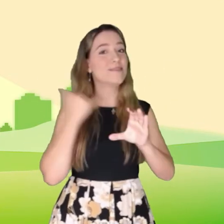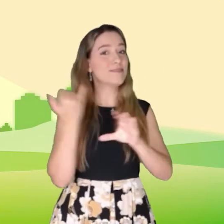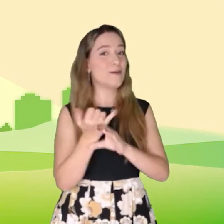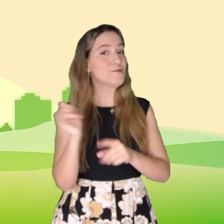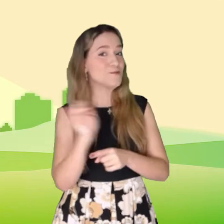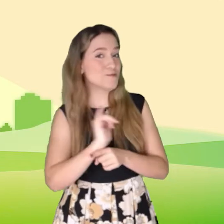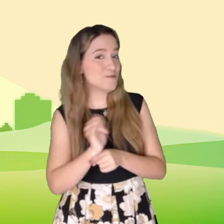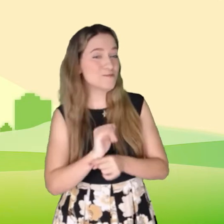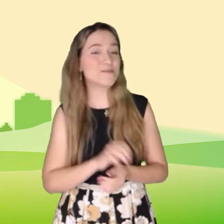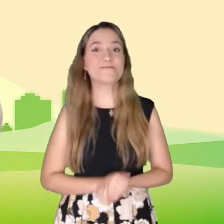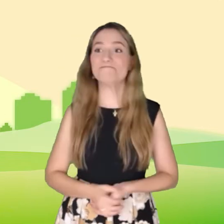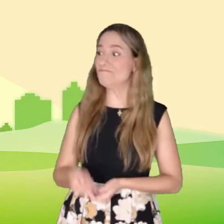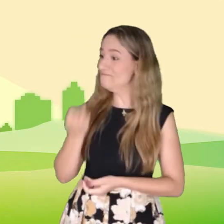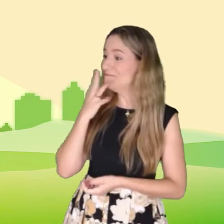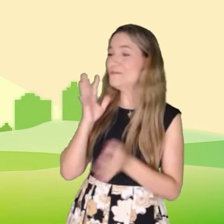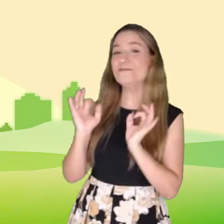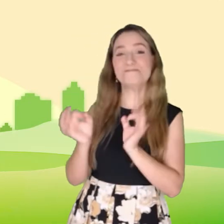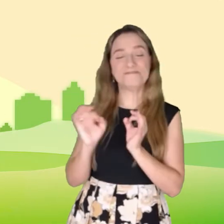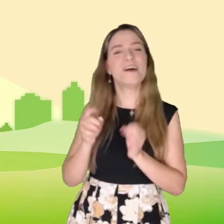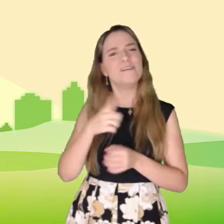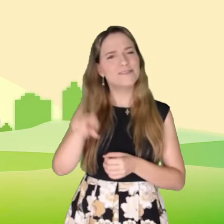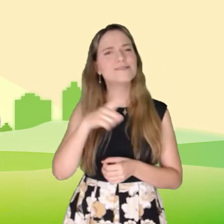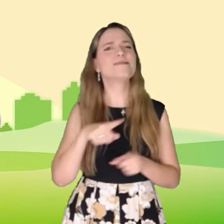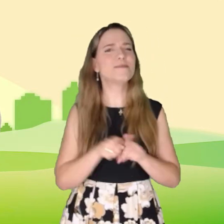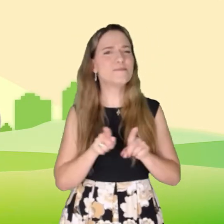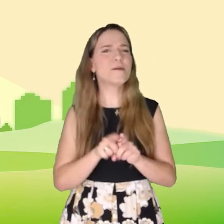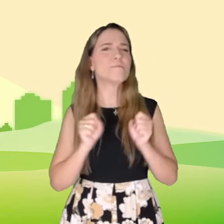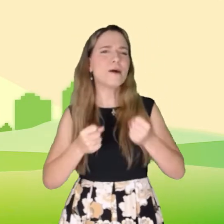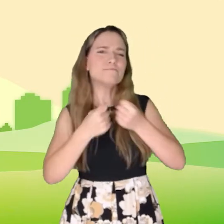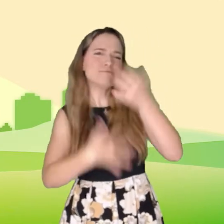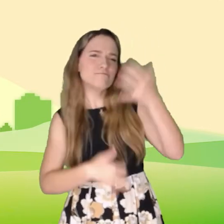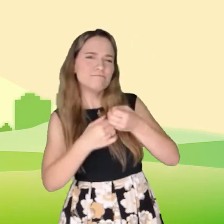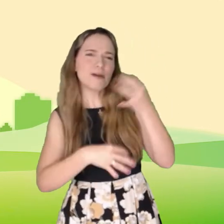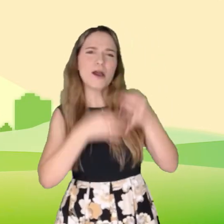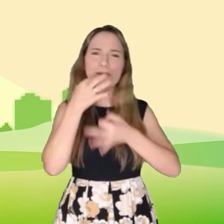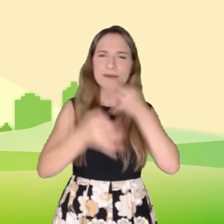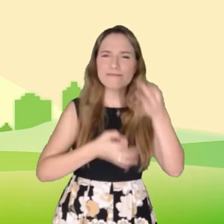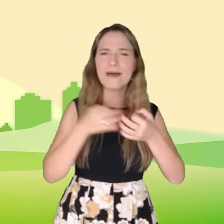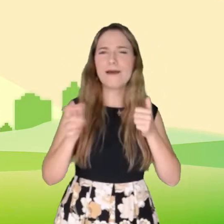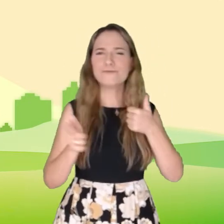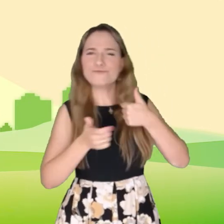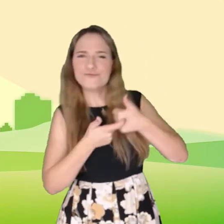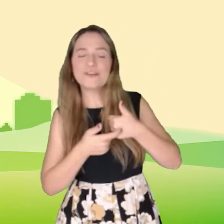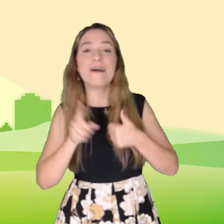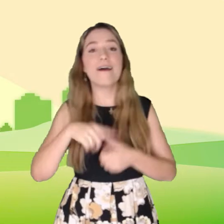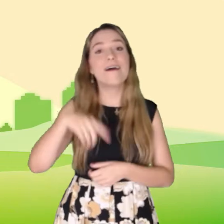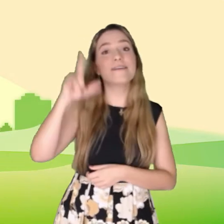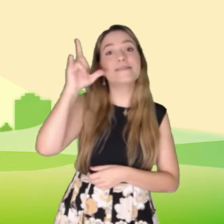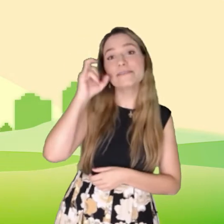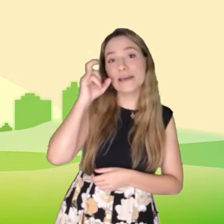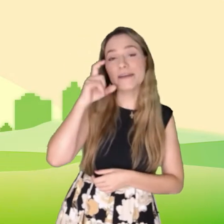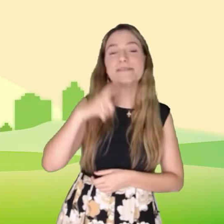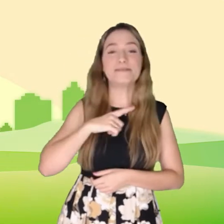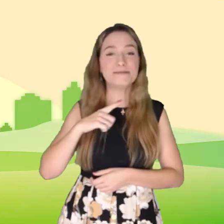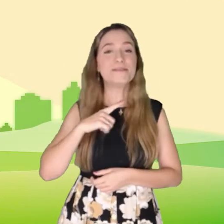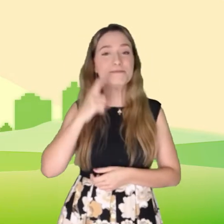tal? Olha só, muito bom. E interaja conosco no Instagram, @TVUFG